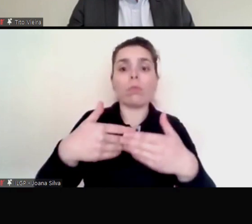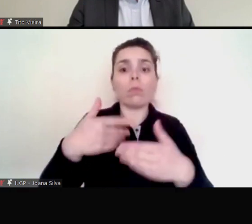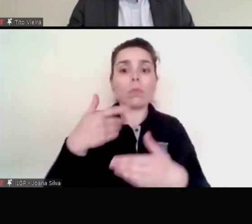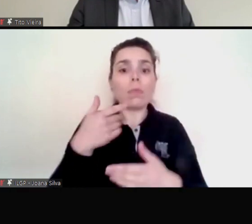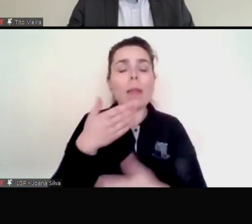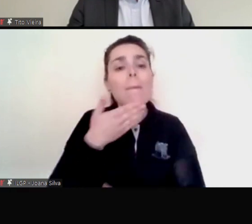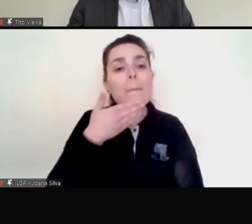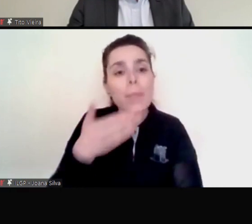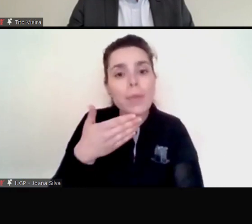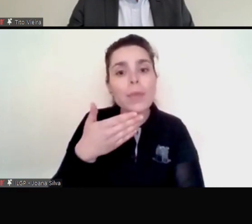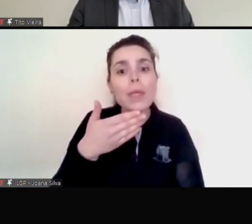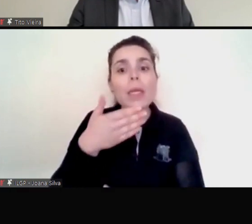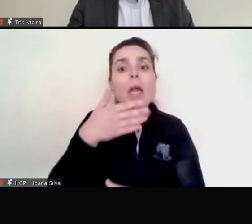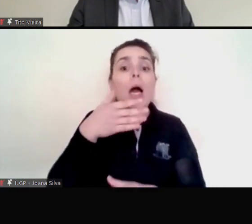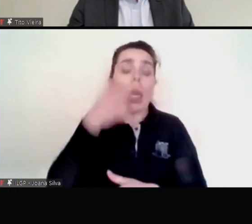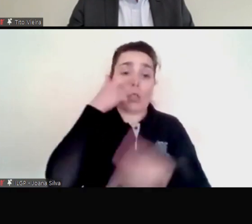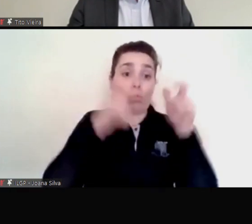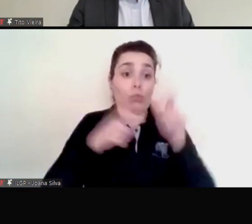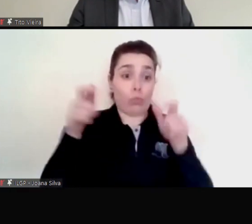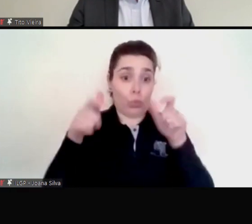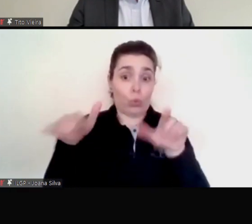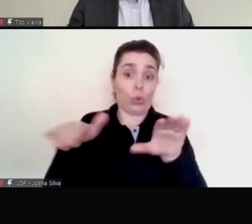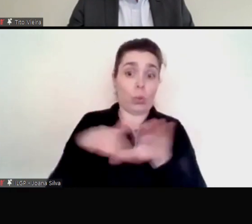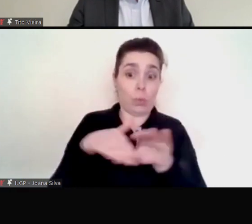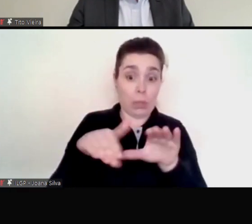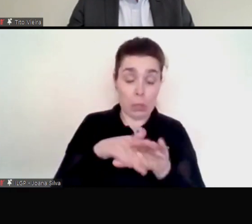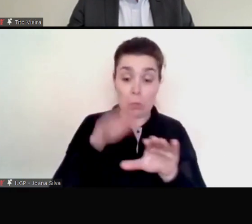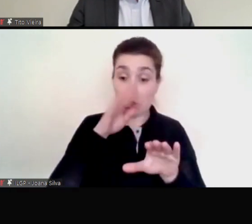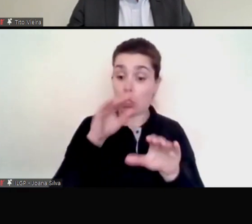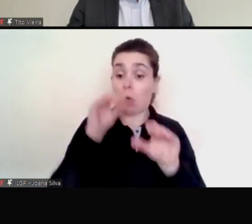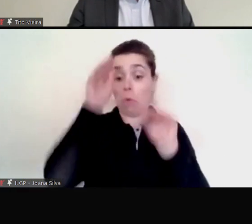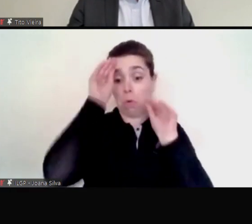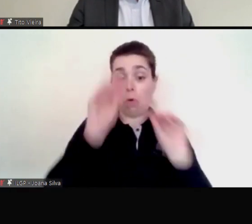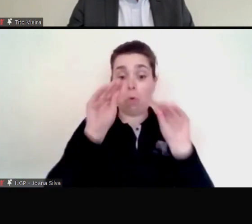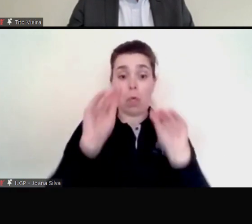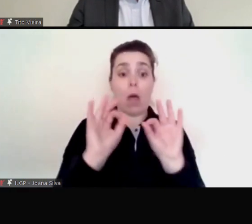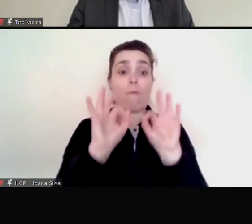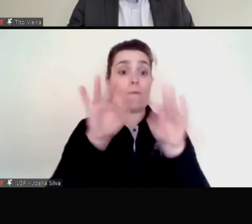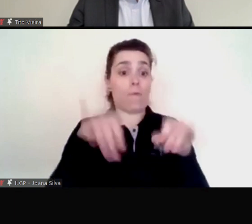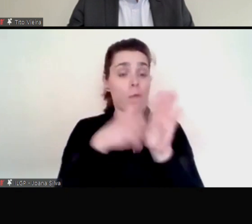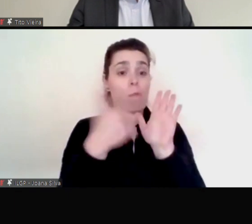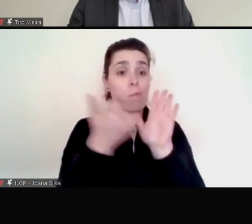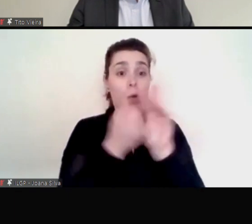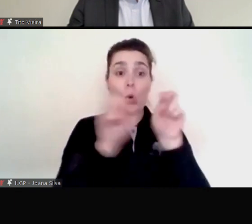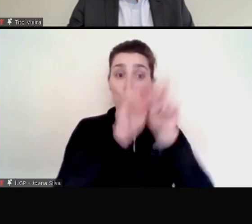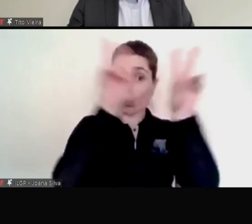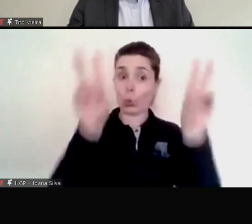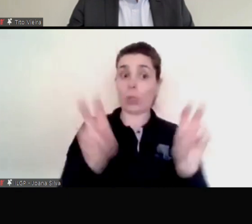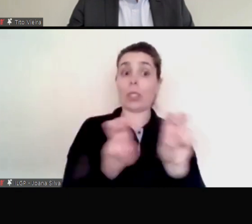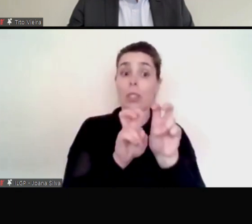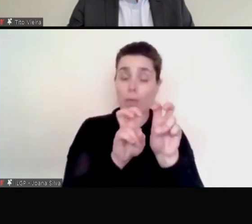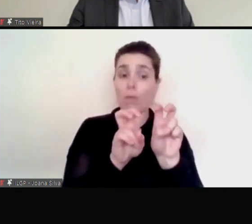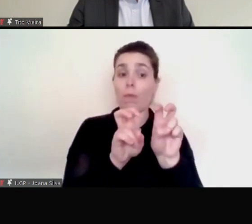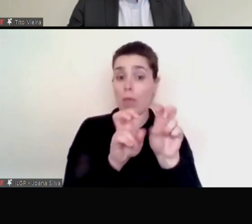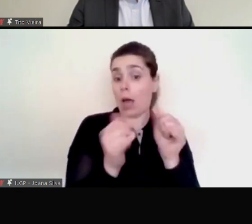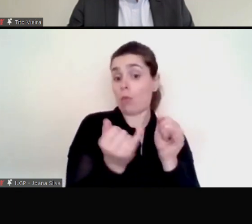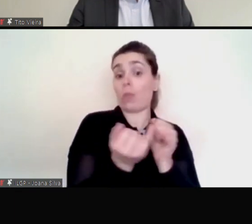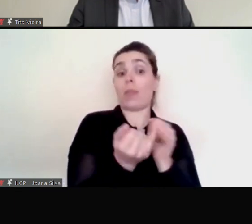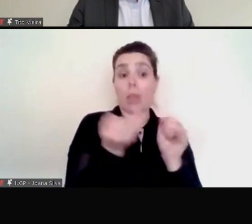pedir a todos os formandos que após realização da formação remetam os certificados digitais, que são descarregados pelos